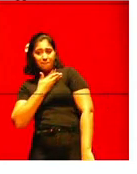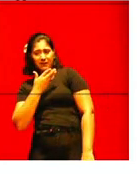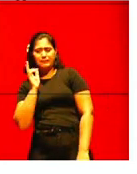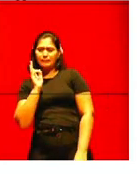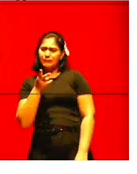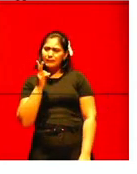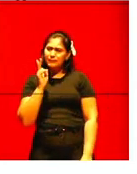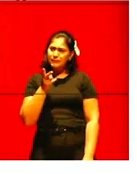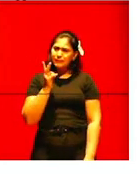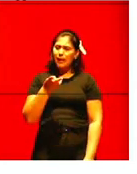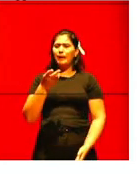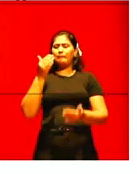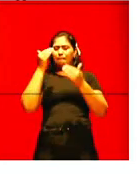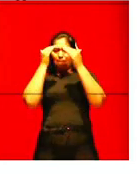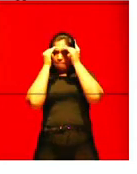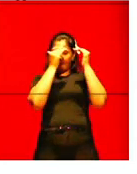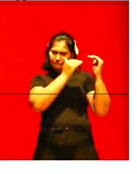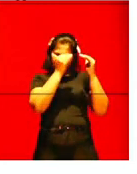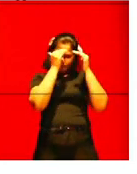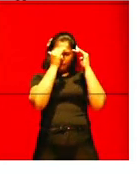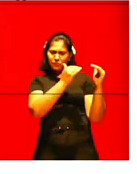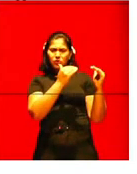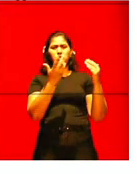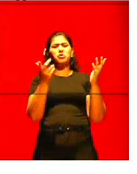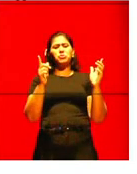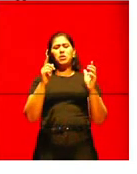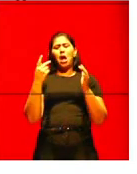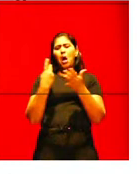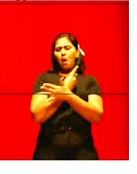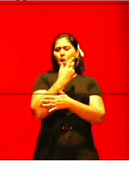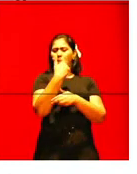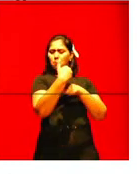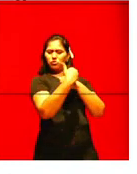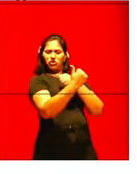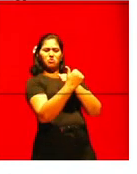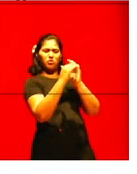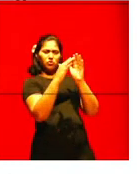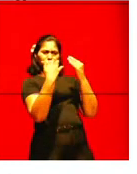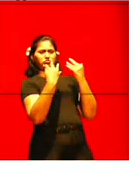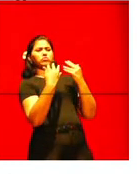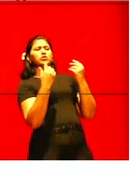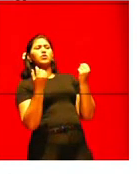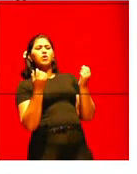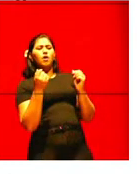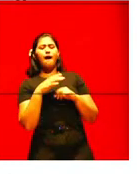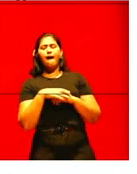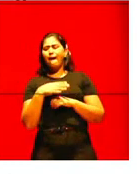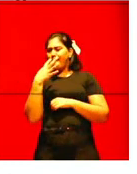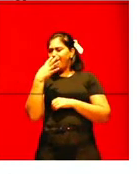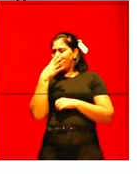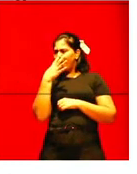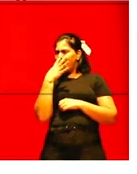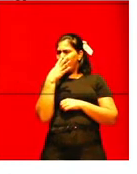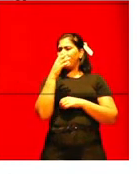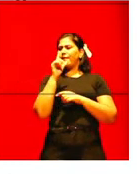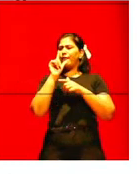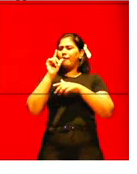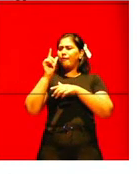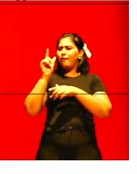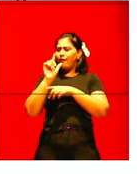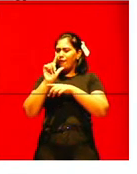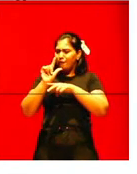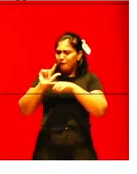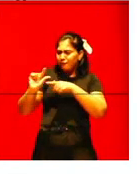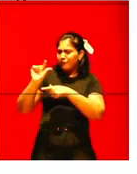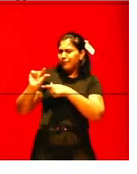vive descobrindo essas coisas, chamou minha atenção para os que falam assim. Assiste aí uma fita de cinema com um artista